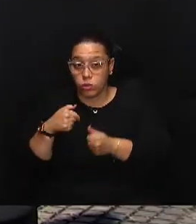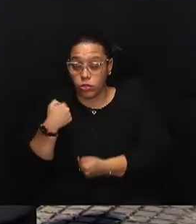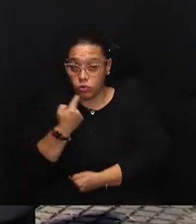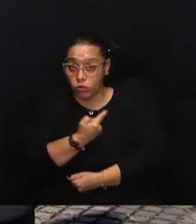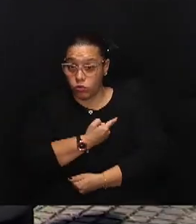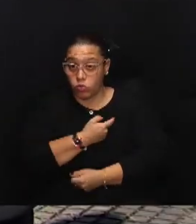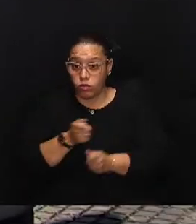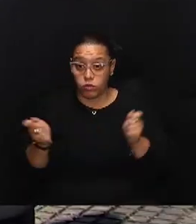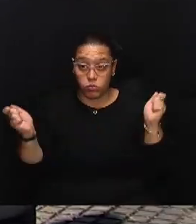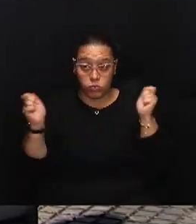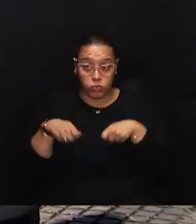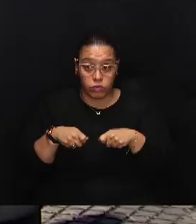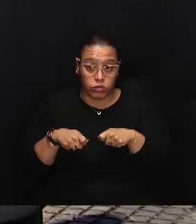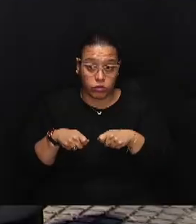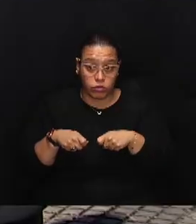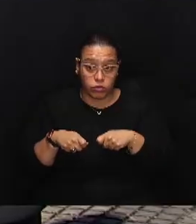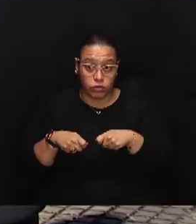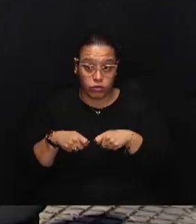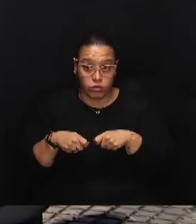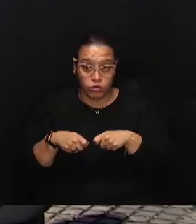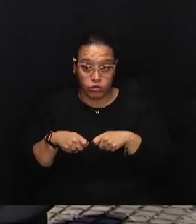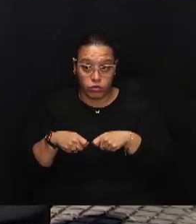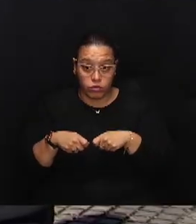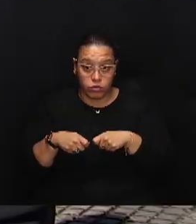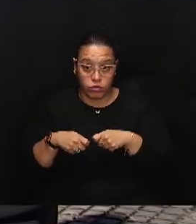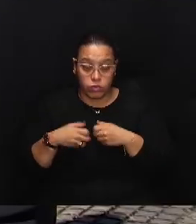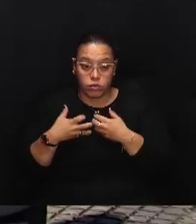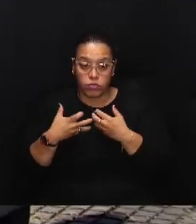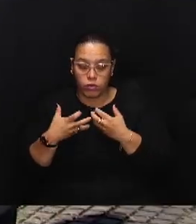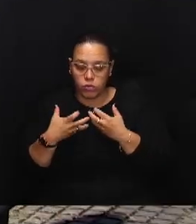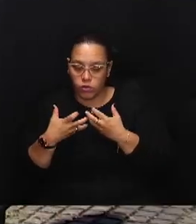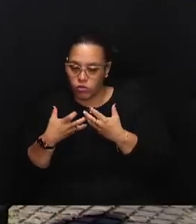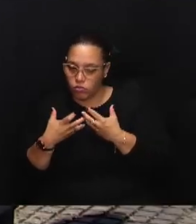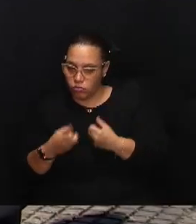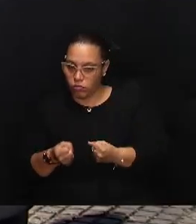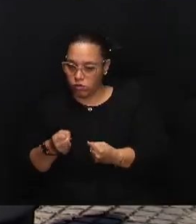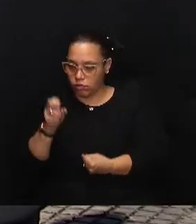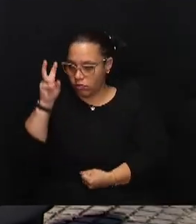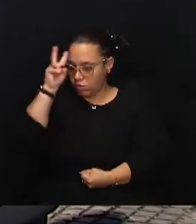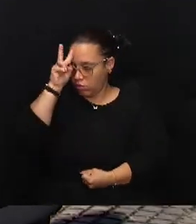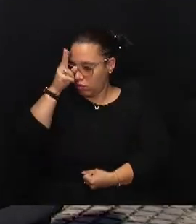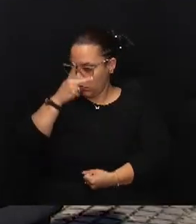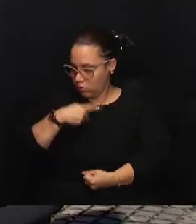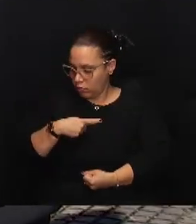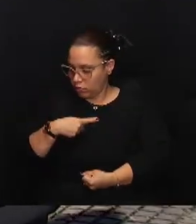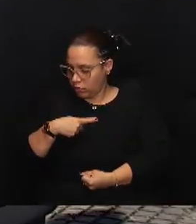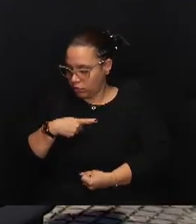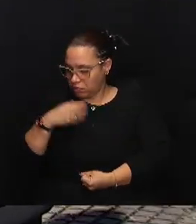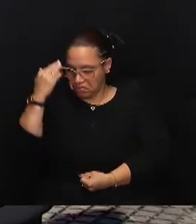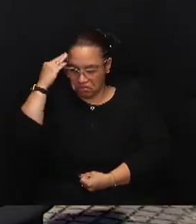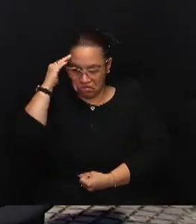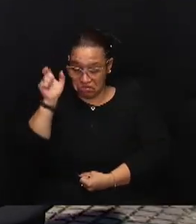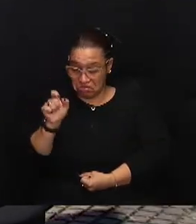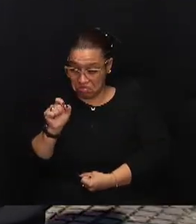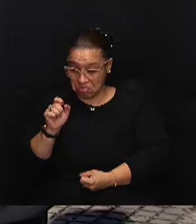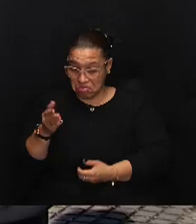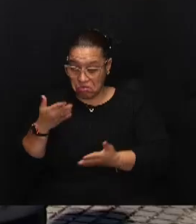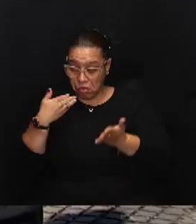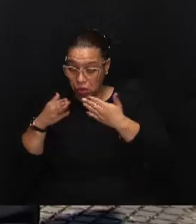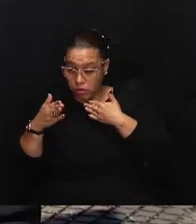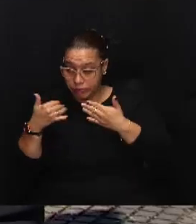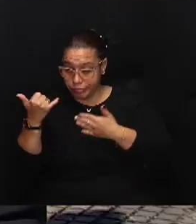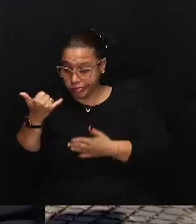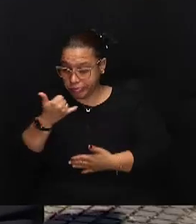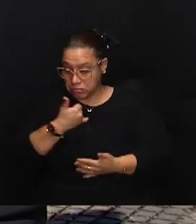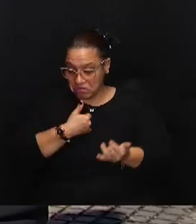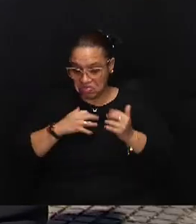essa possibilidade de nos apropriarmos de suas histórias, de sua própria história, né? Entender o que ele quer contar pra gente a partir